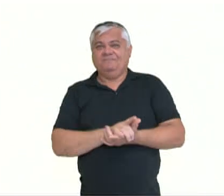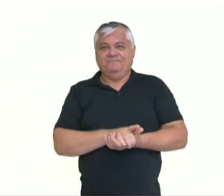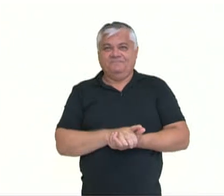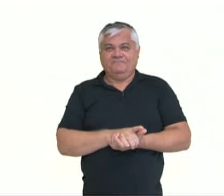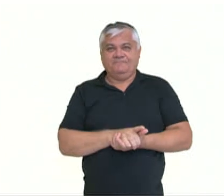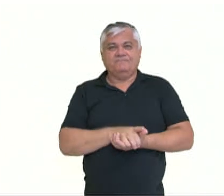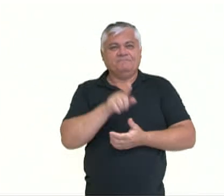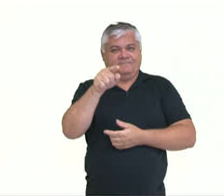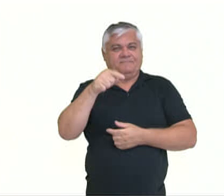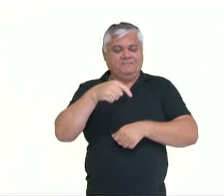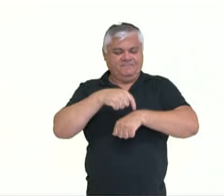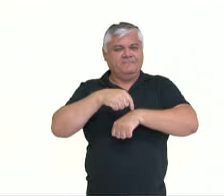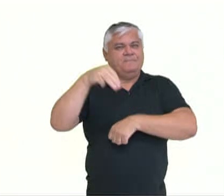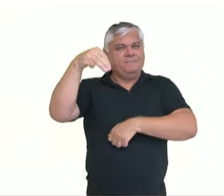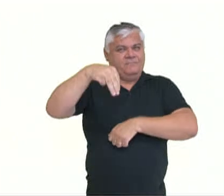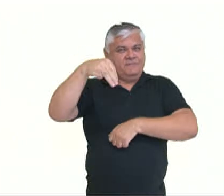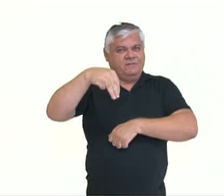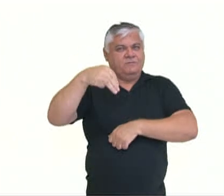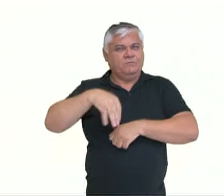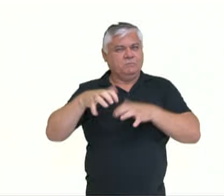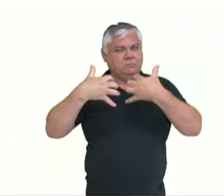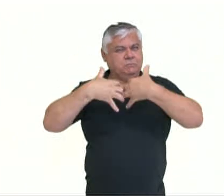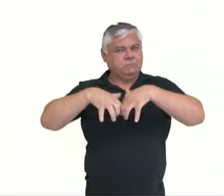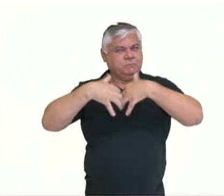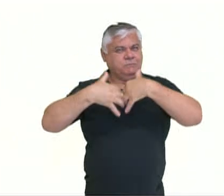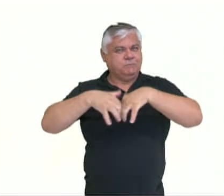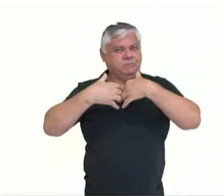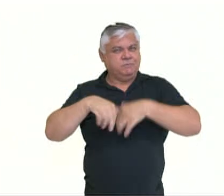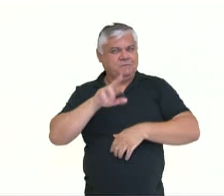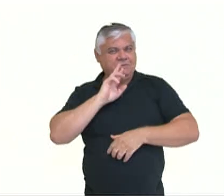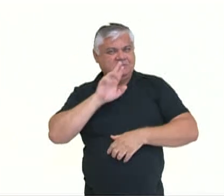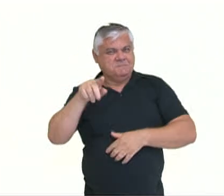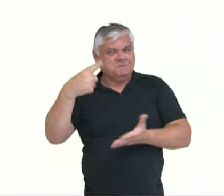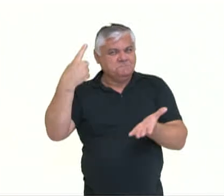Você tem uns minutinhos aí para responder isso agora. Combinado?